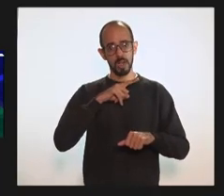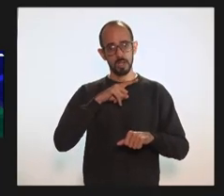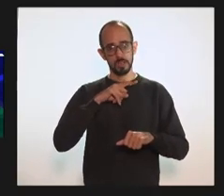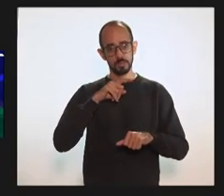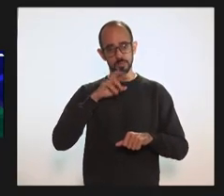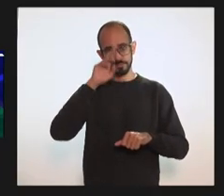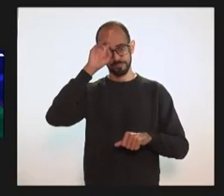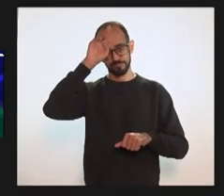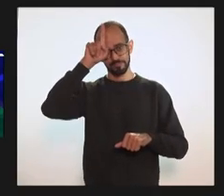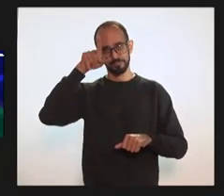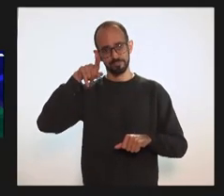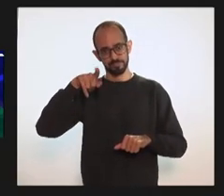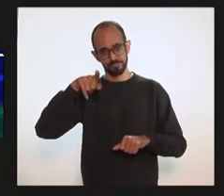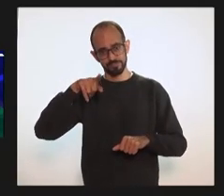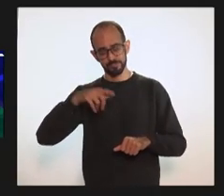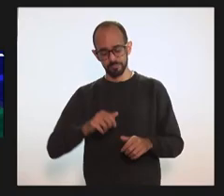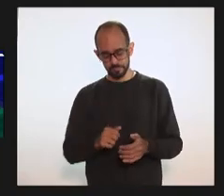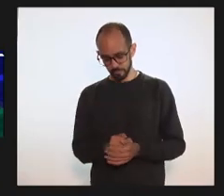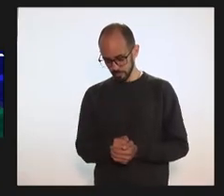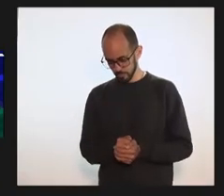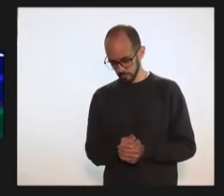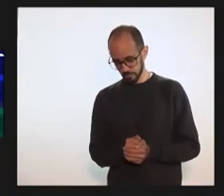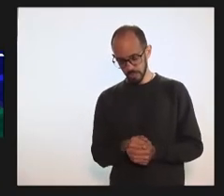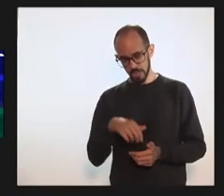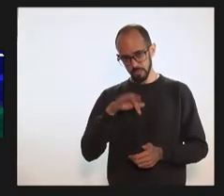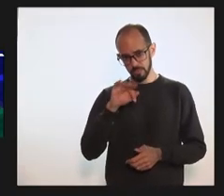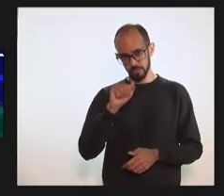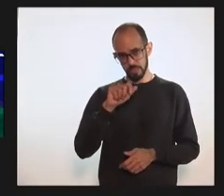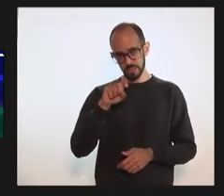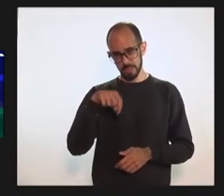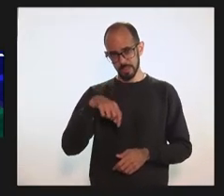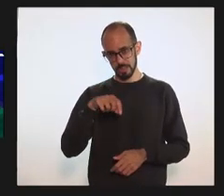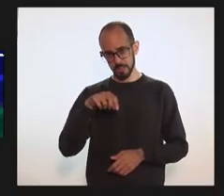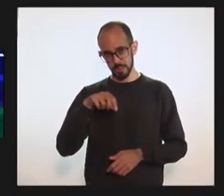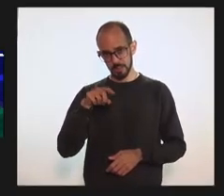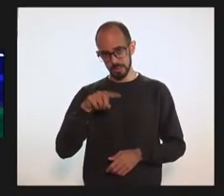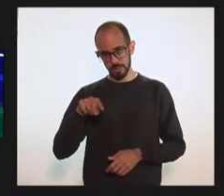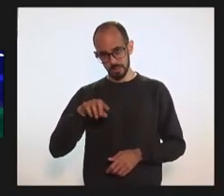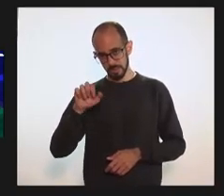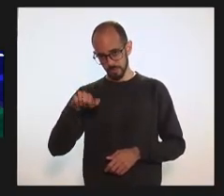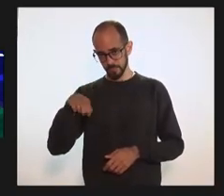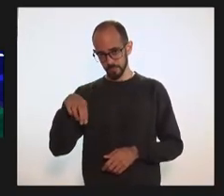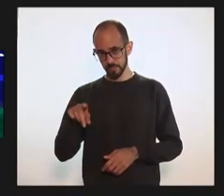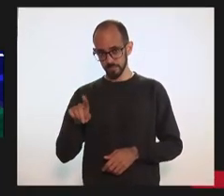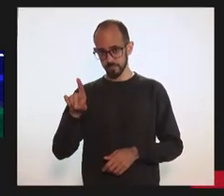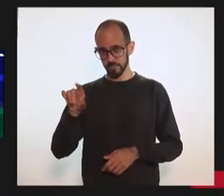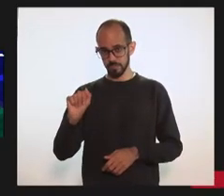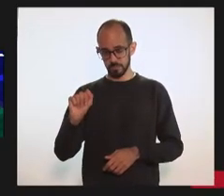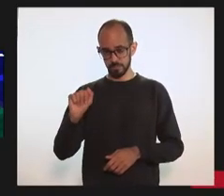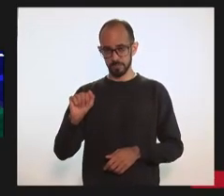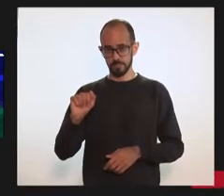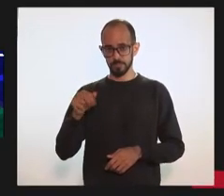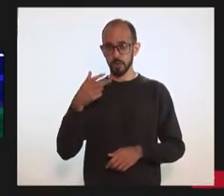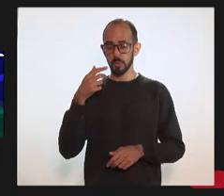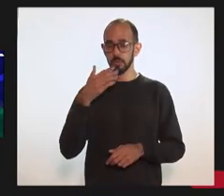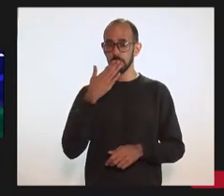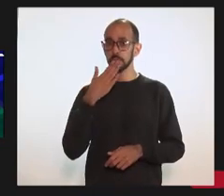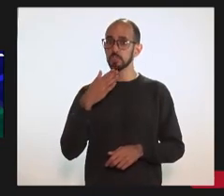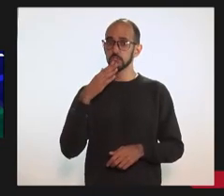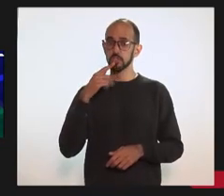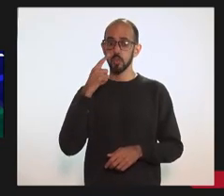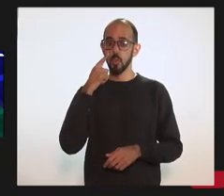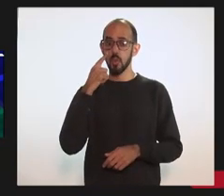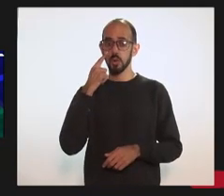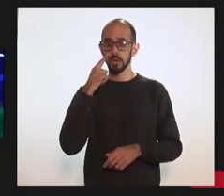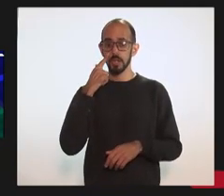dizendo, equivocada por parte da Fazenda. Então, pedir aí o olhar carinhoso dos deputados da